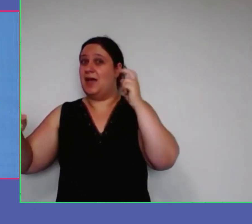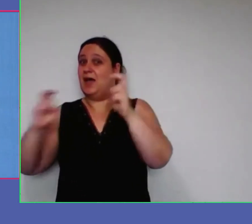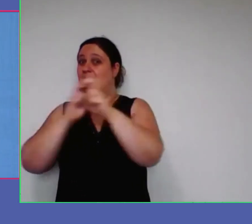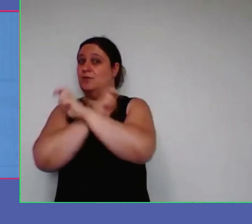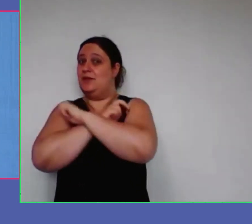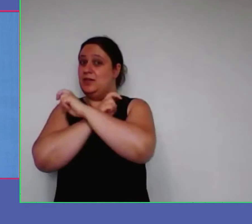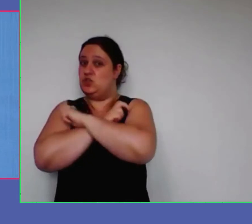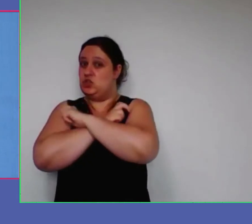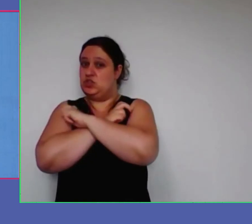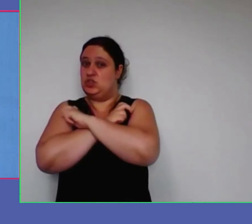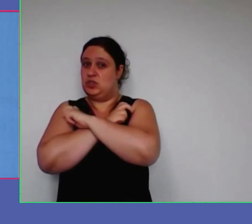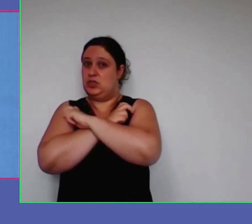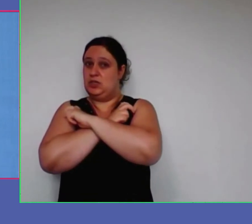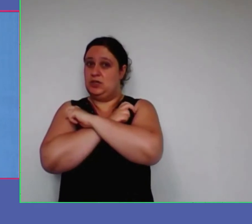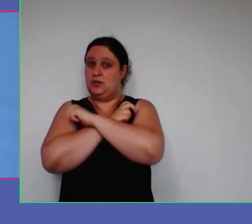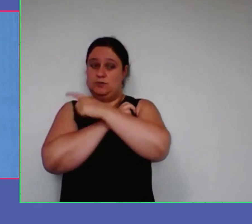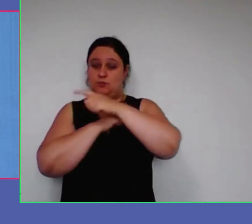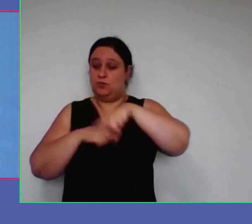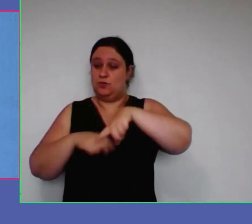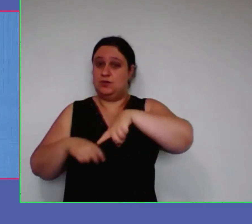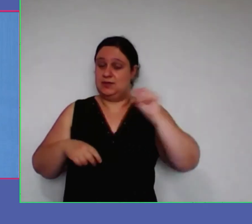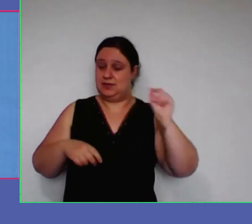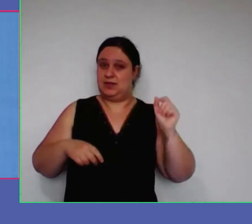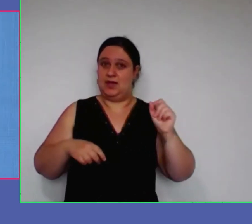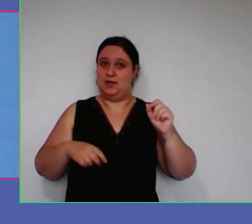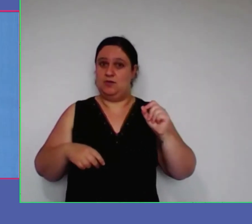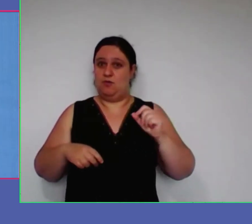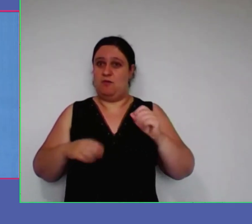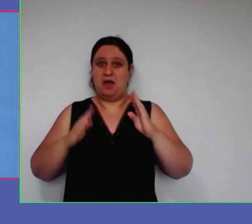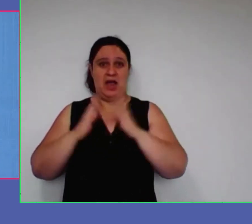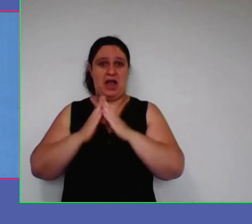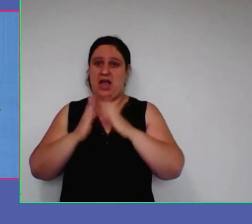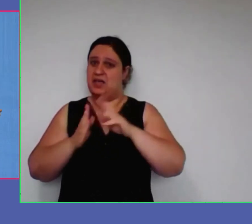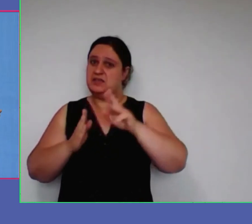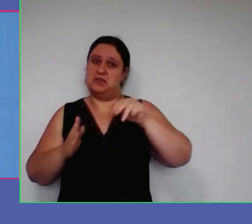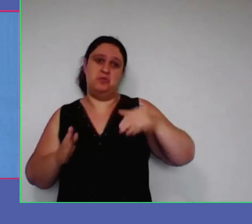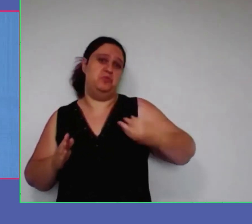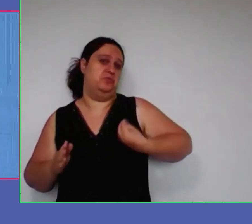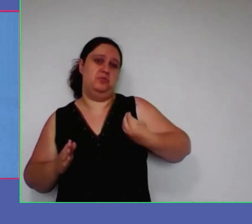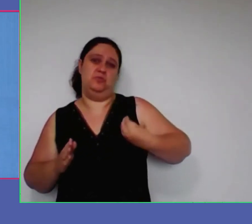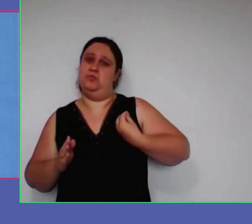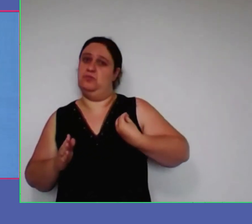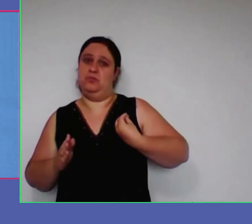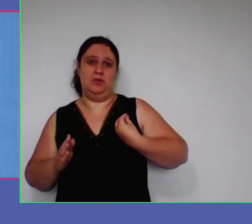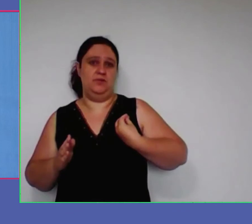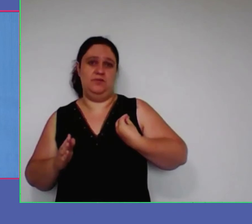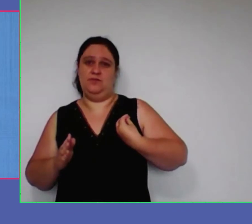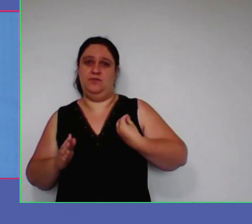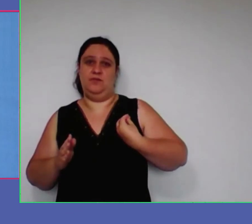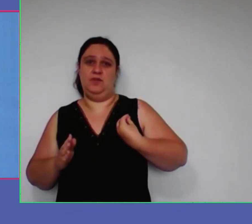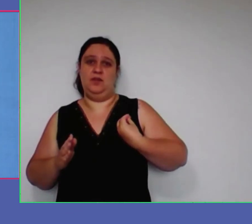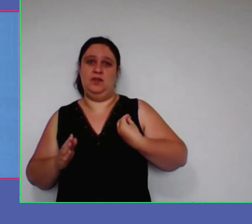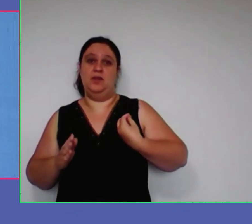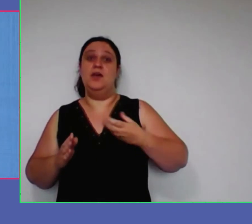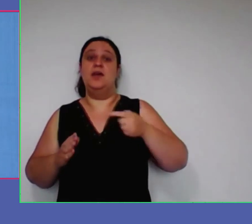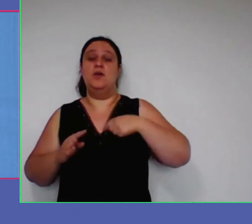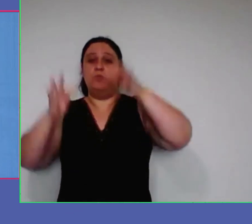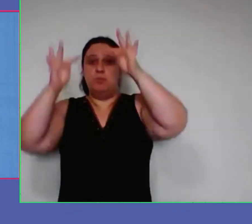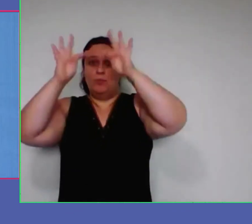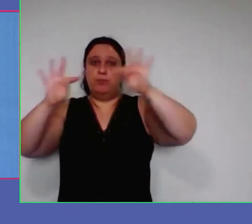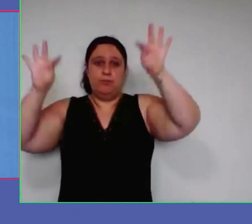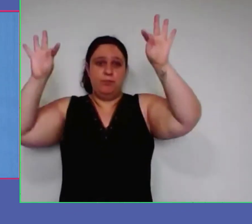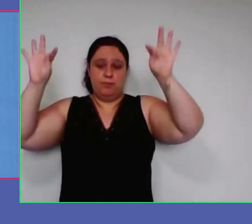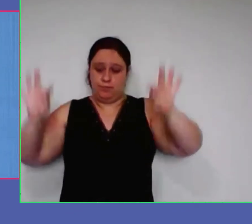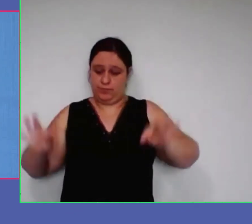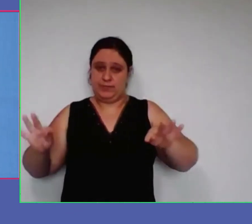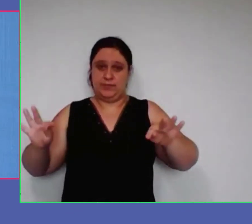nunca morei em casa nenhuma. Eu pulei de tenda em tenda. Nunca pedi uma casa